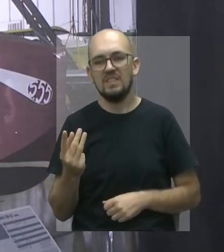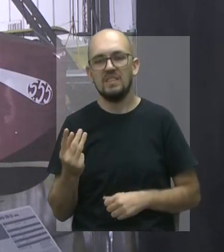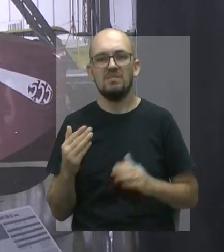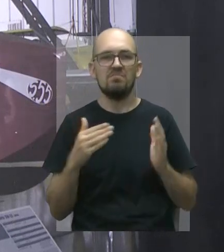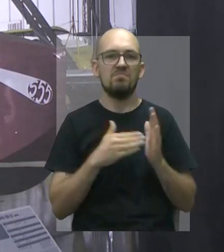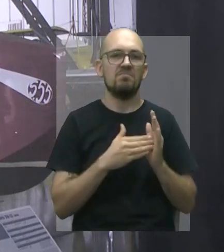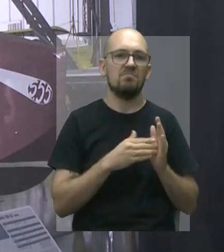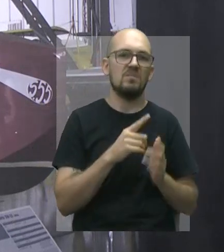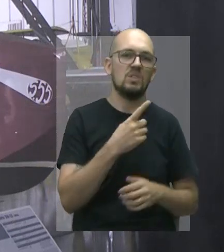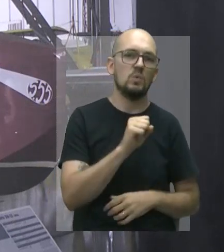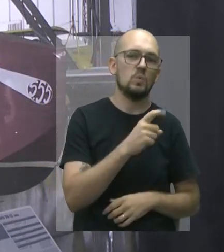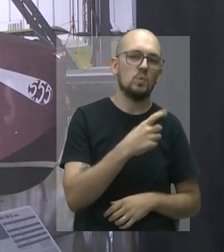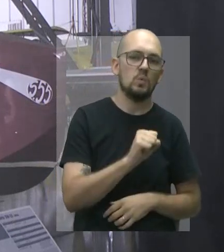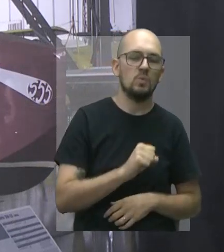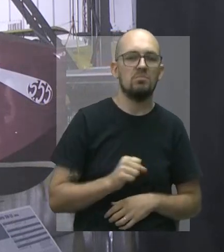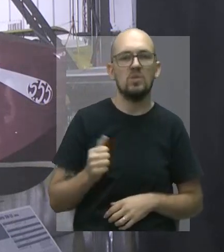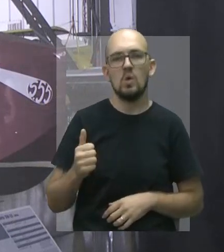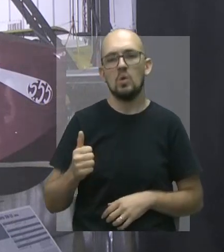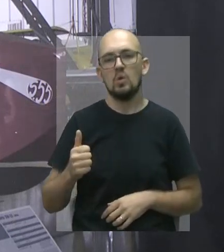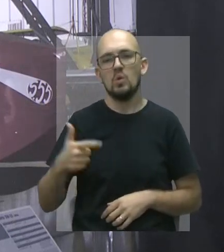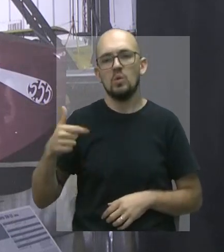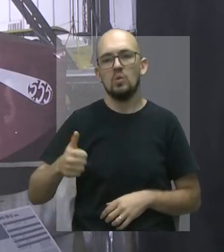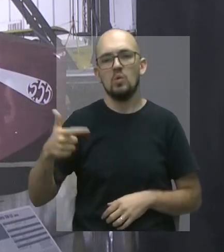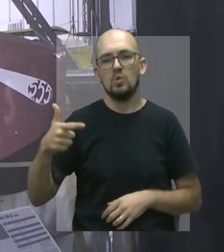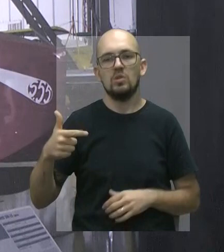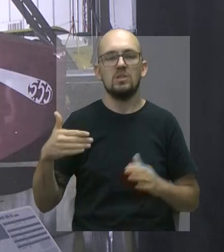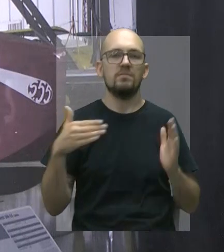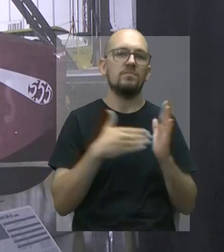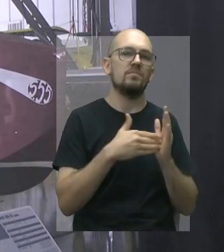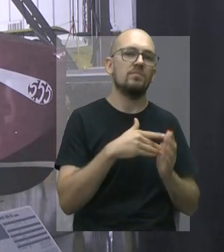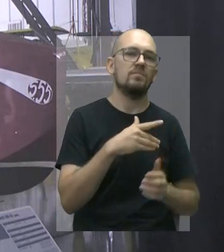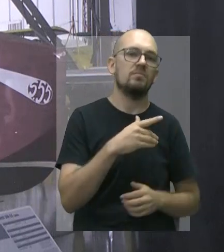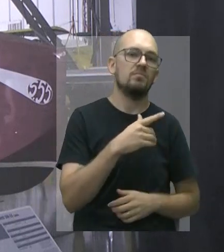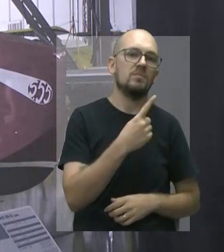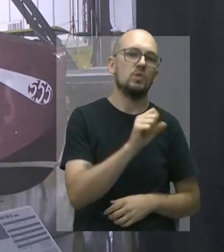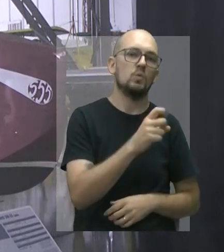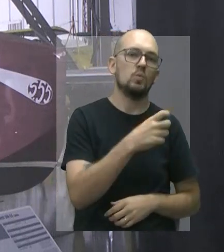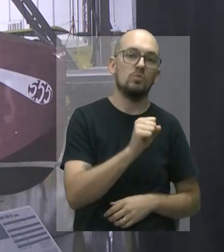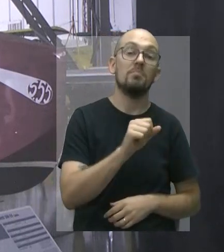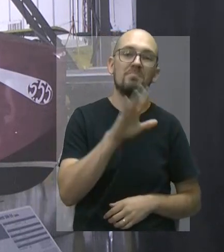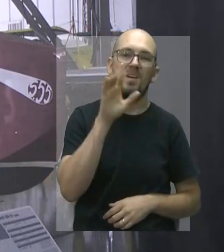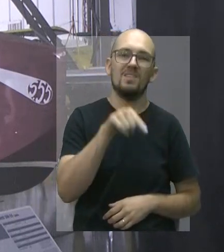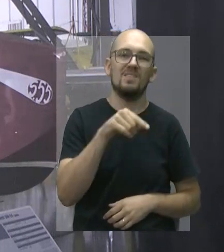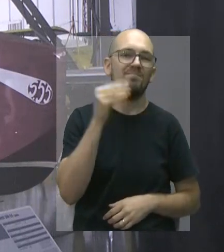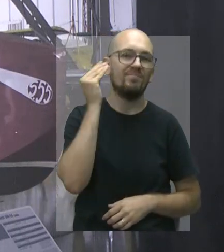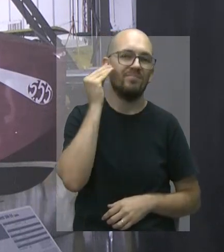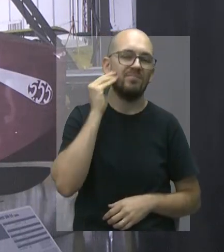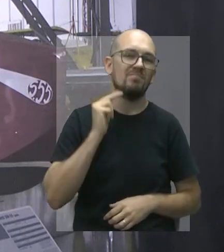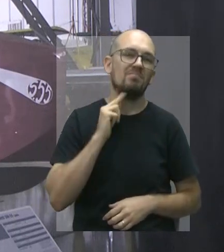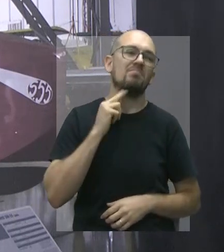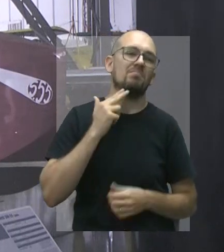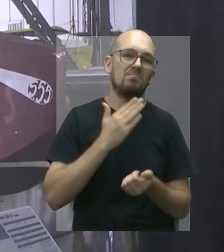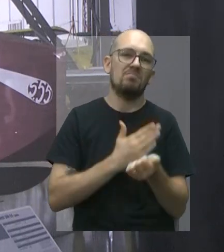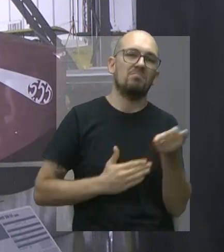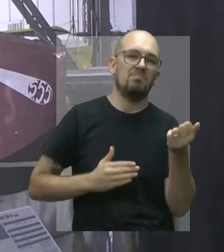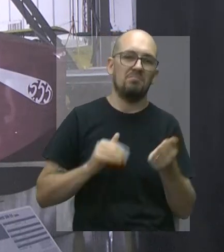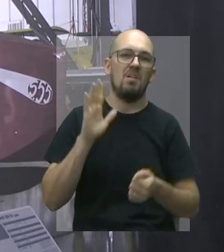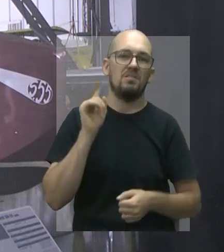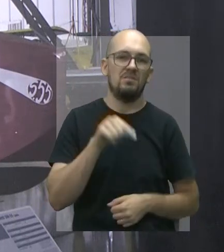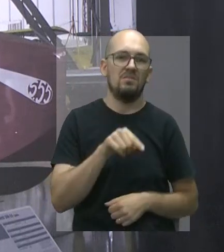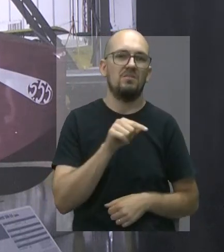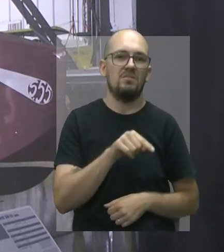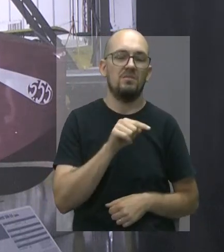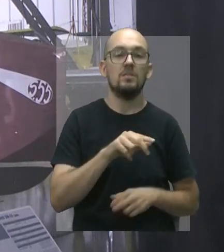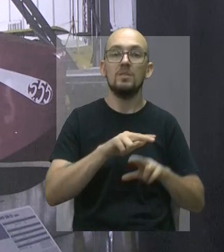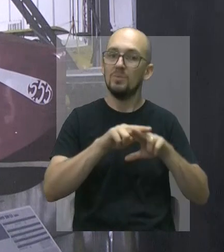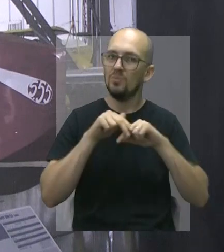18 anos, que é o nosso público que mais atenta contra a própria vida. Entendi. Então isso é algo que tem que ser abordado, por isso